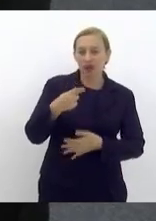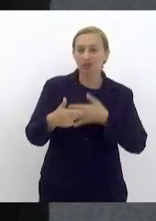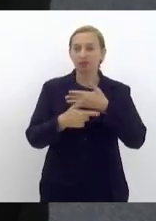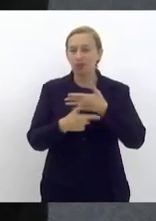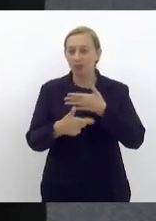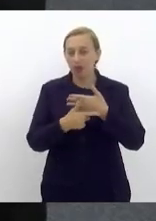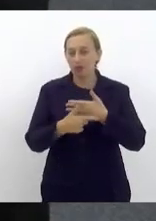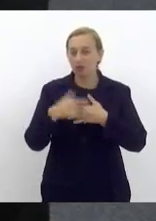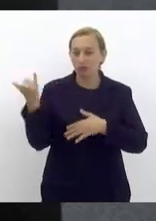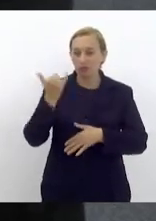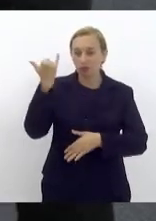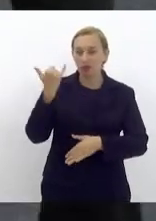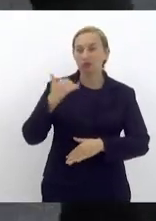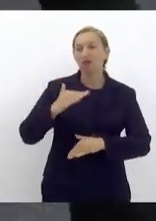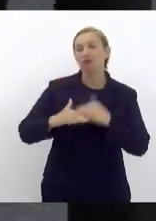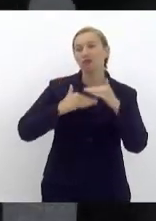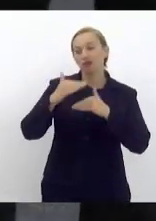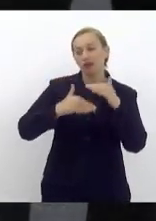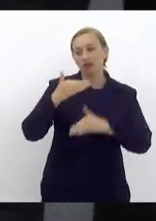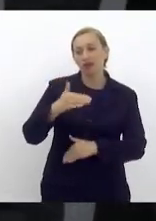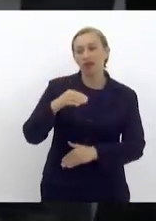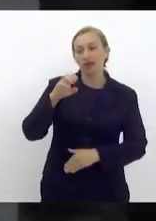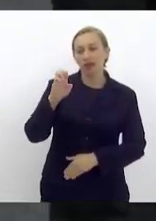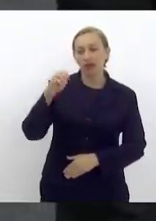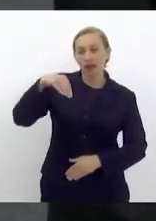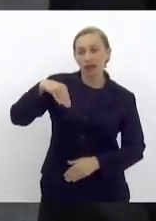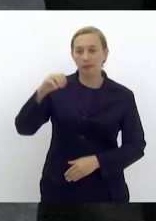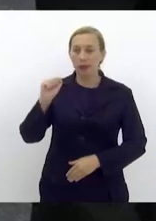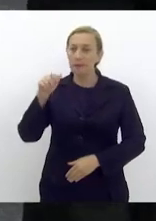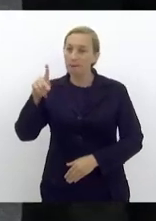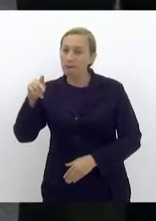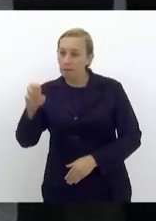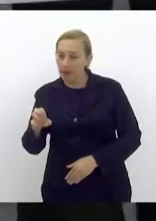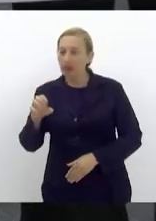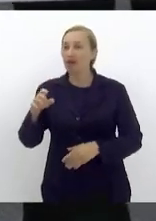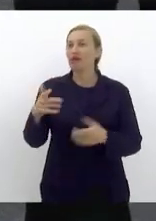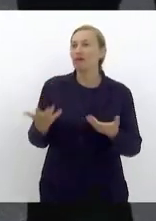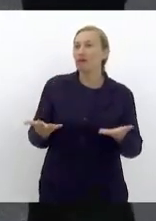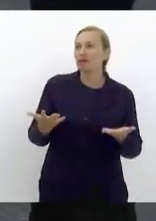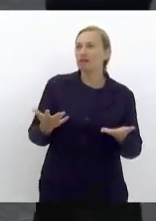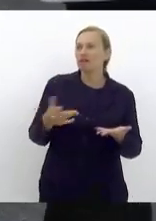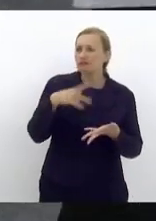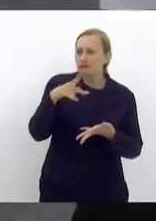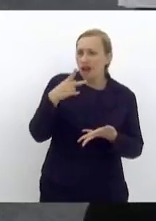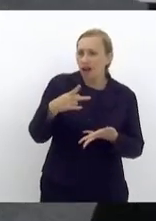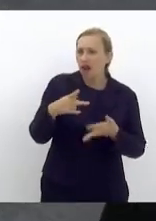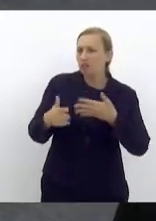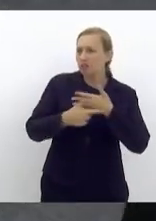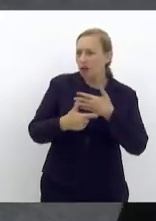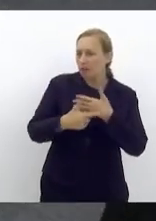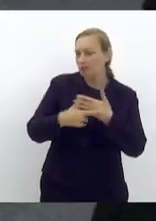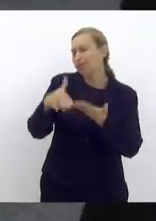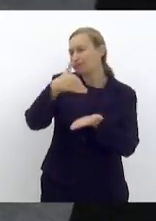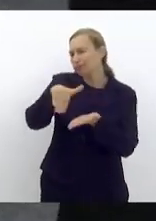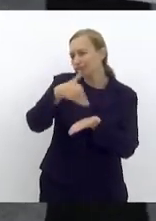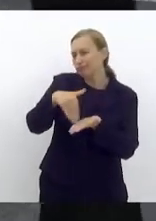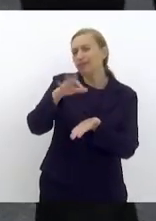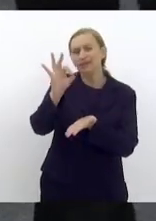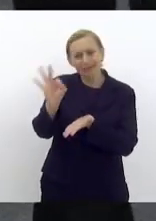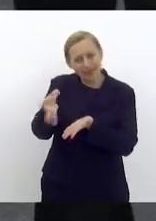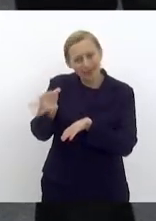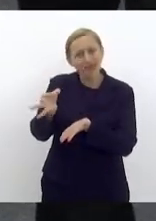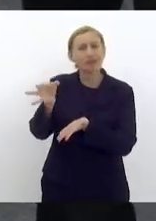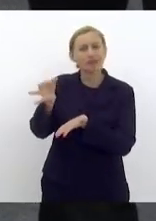importante desempenhado pela Emater. Tive a oportunidade de dizer que o papel da secretaria é